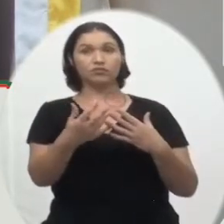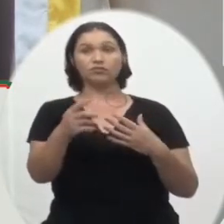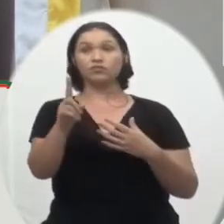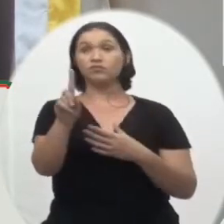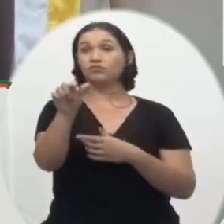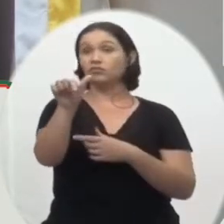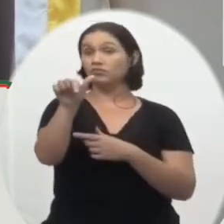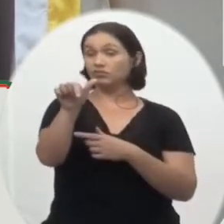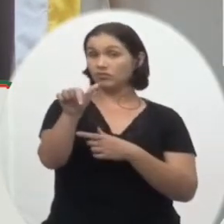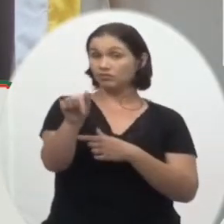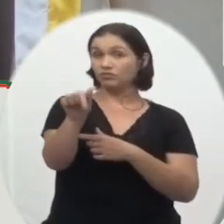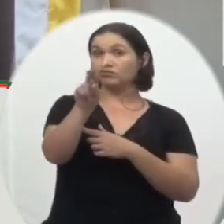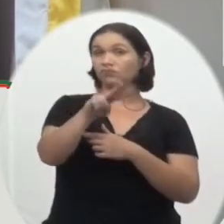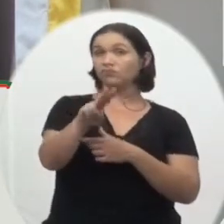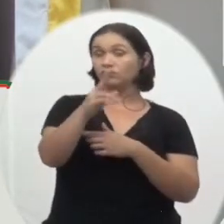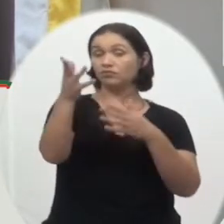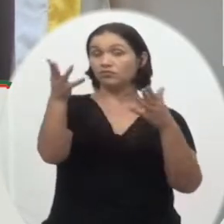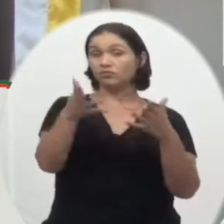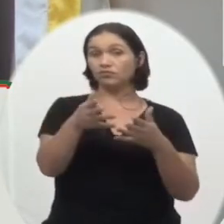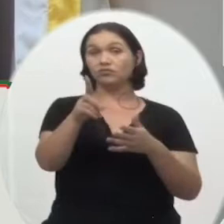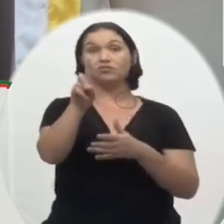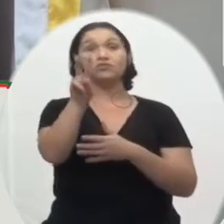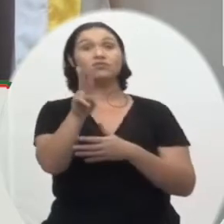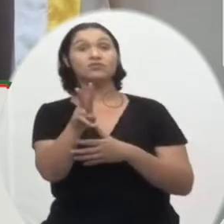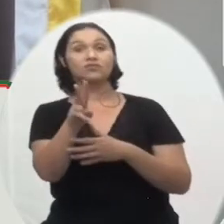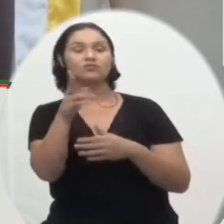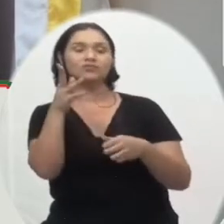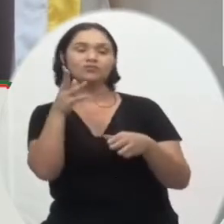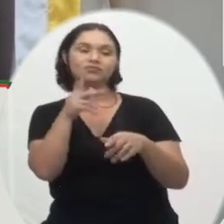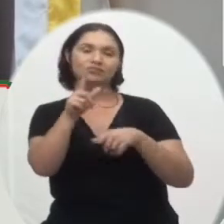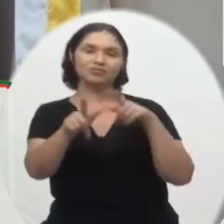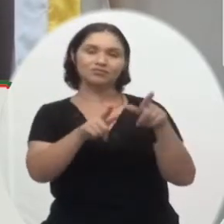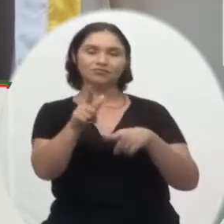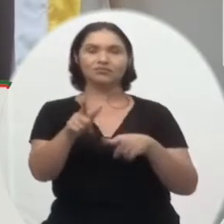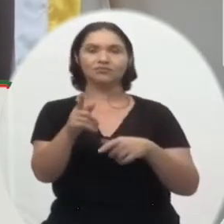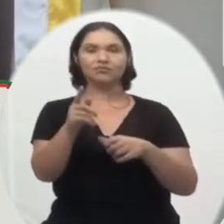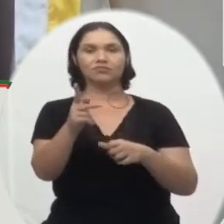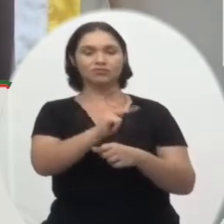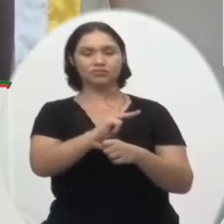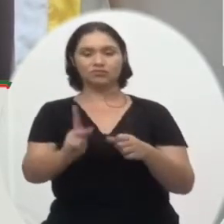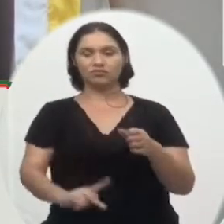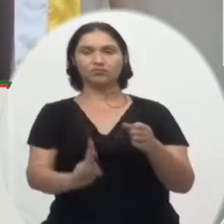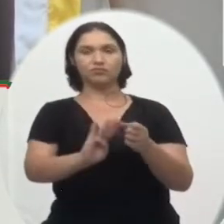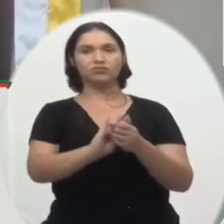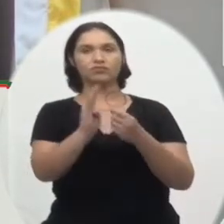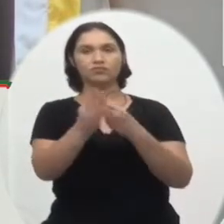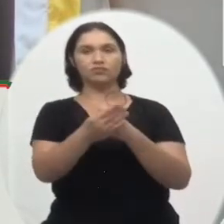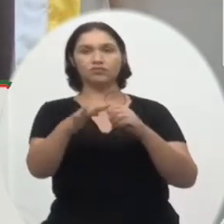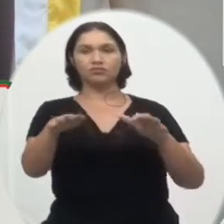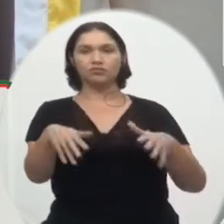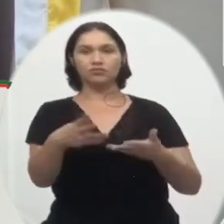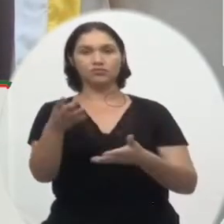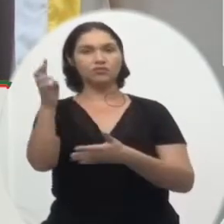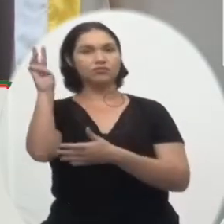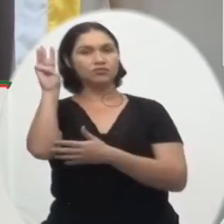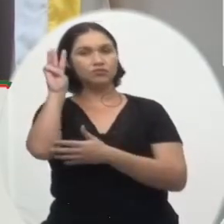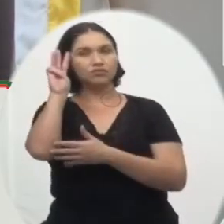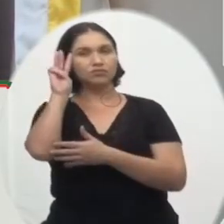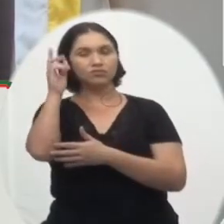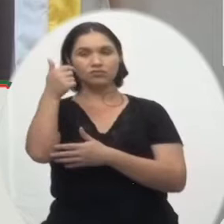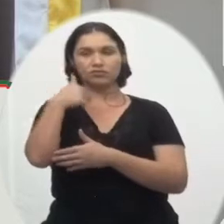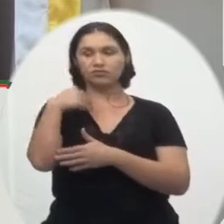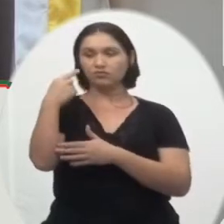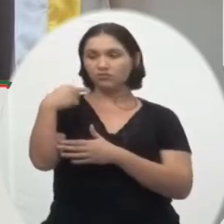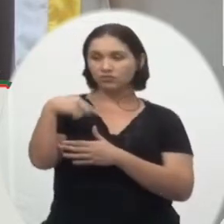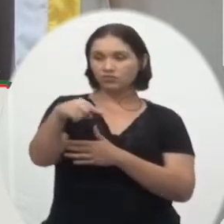isso, enaltecer esse grande trabalho dos presidentes de bairro. E também, na última terça-feira, fui a Florianópolis representar